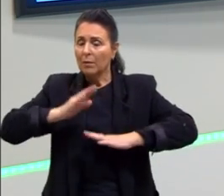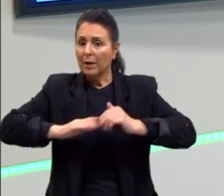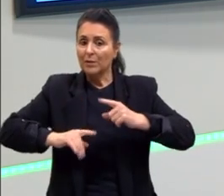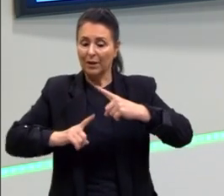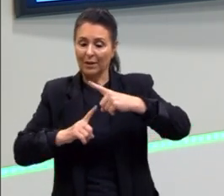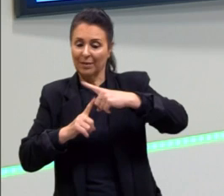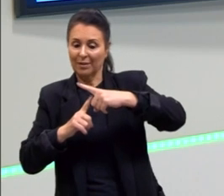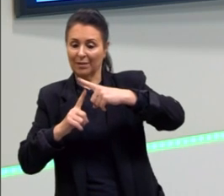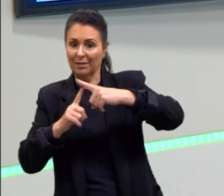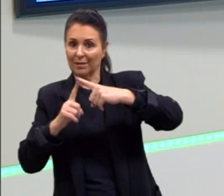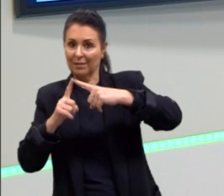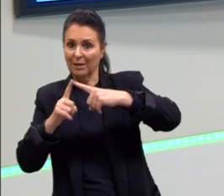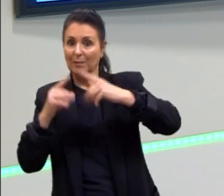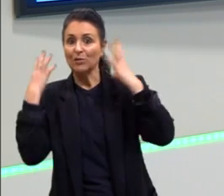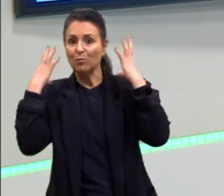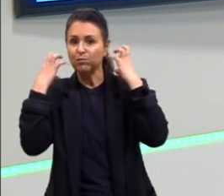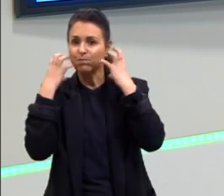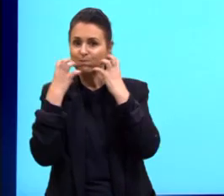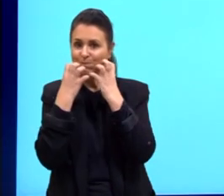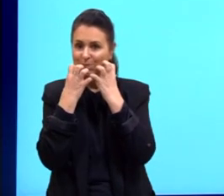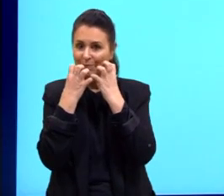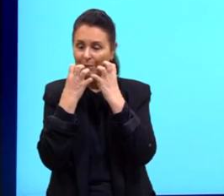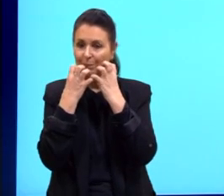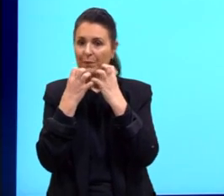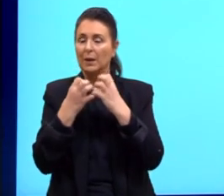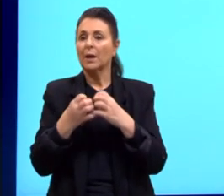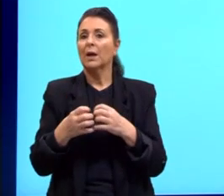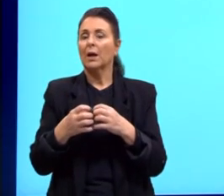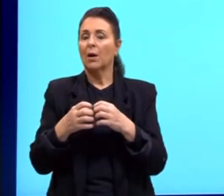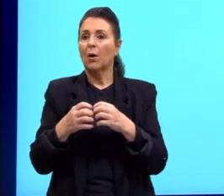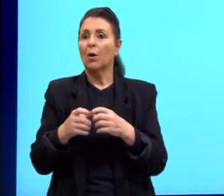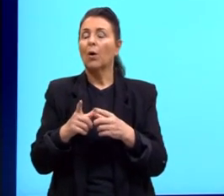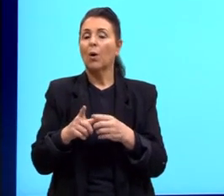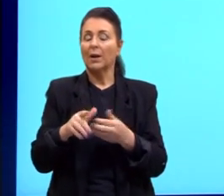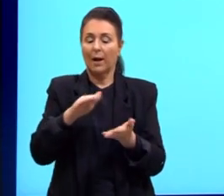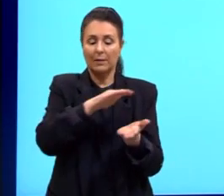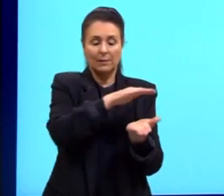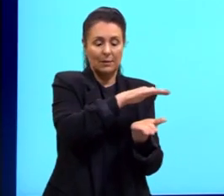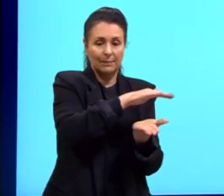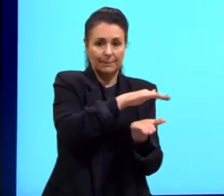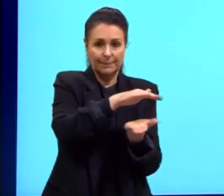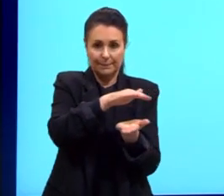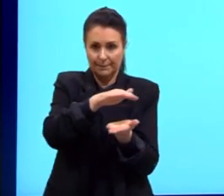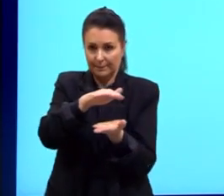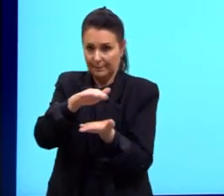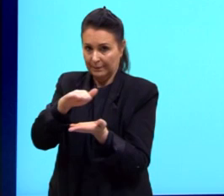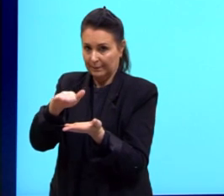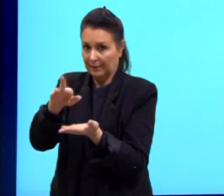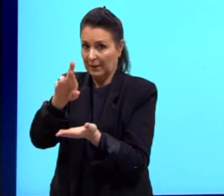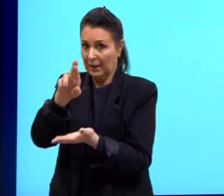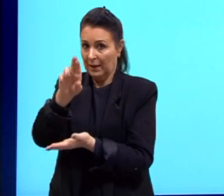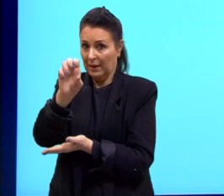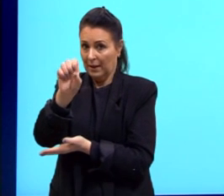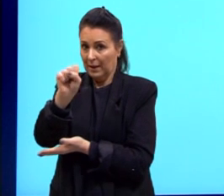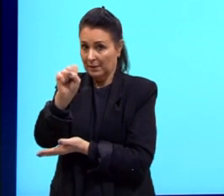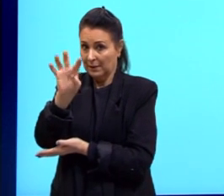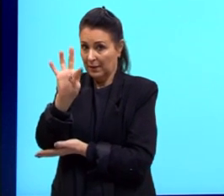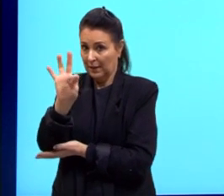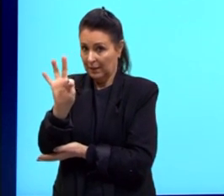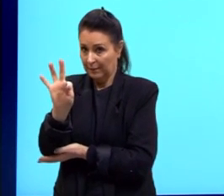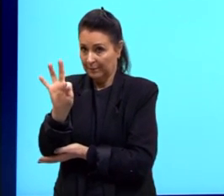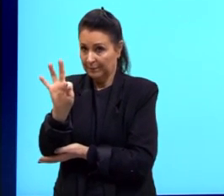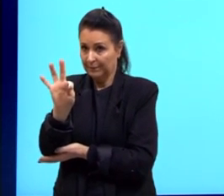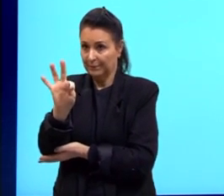de Tales tá nós temos o seguinte dadas as retas paralelas r s e